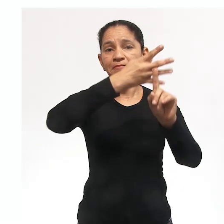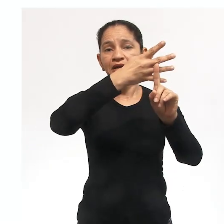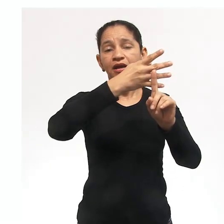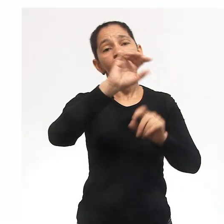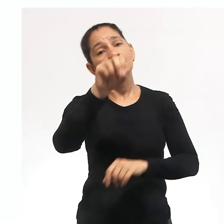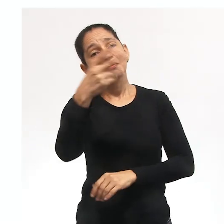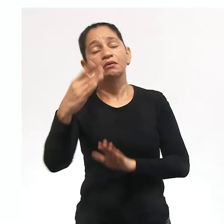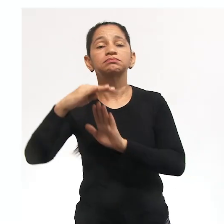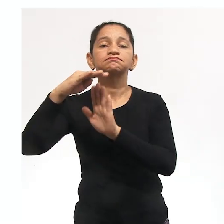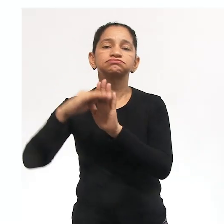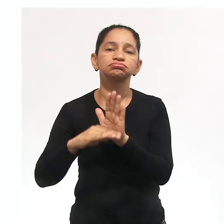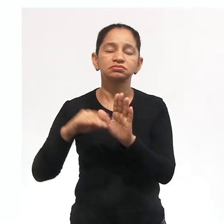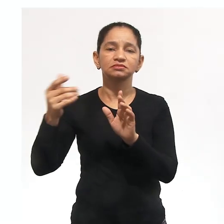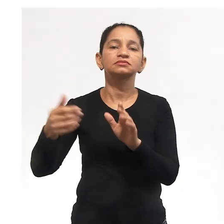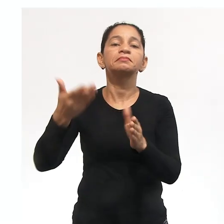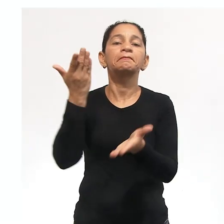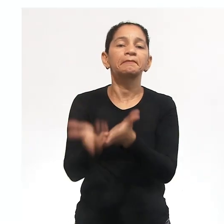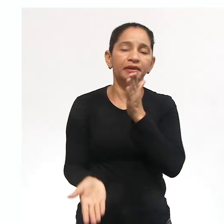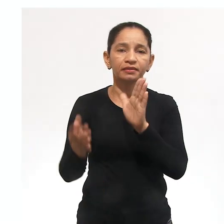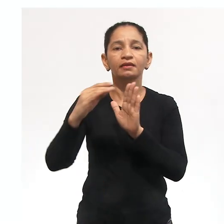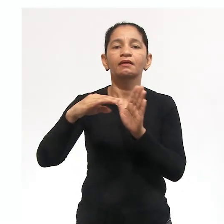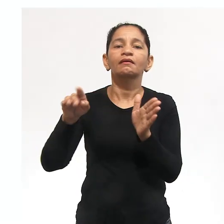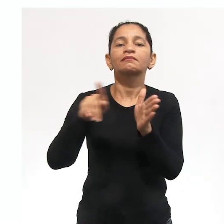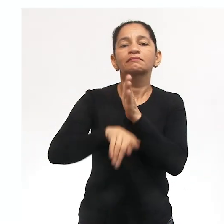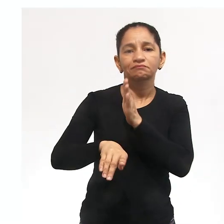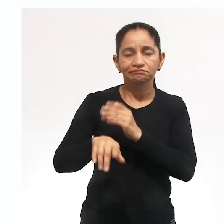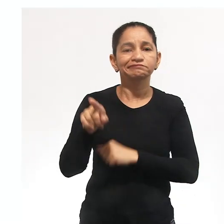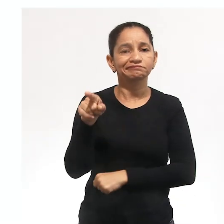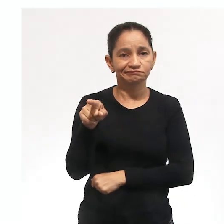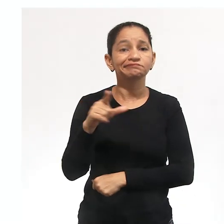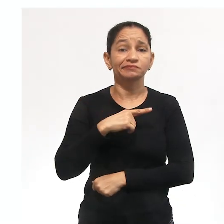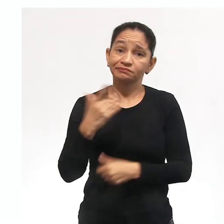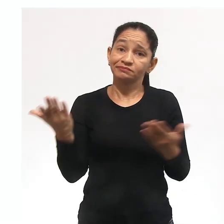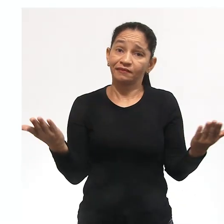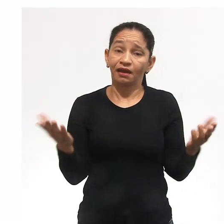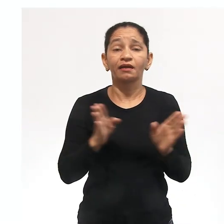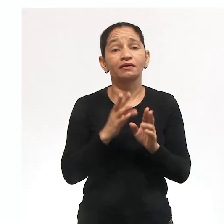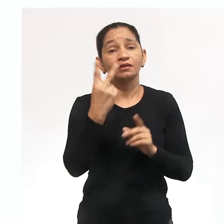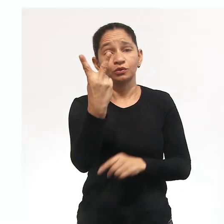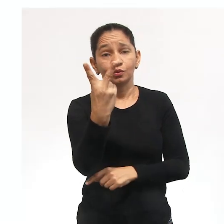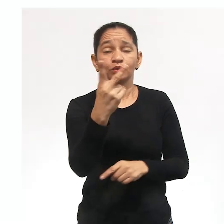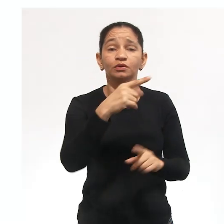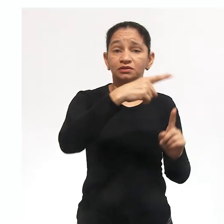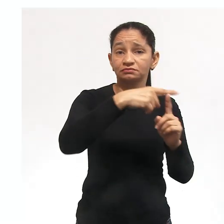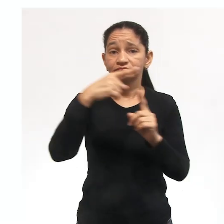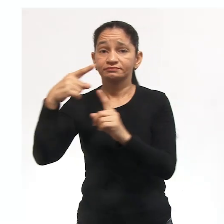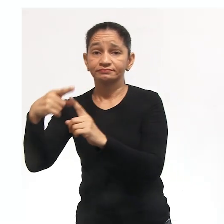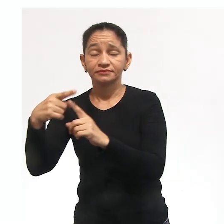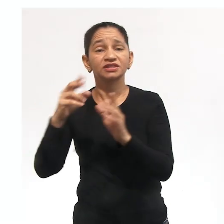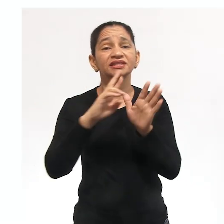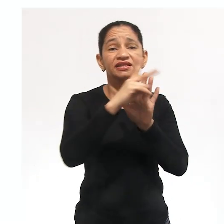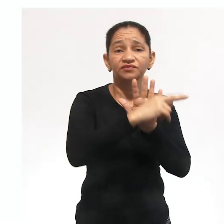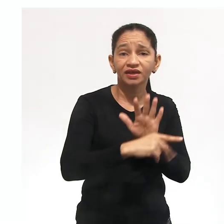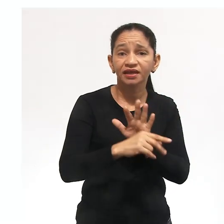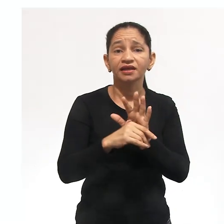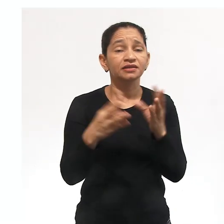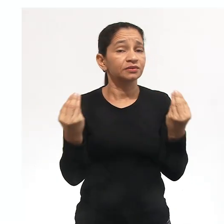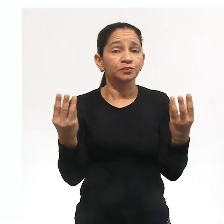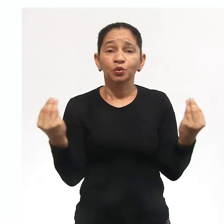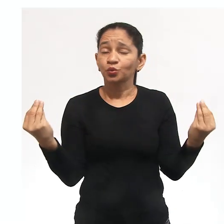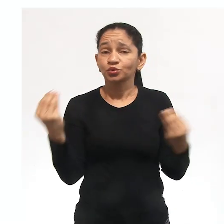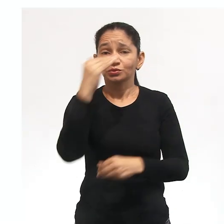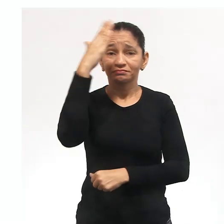ou financiamentos diferenciados conforme a região. Pensa aí, né? Temos diversas regiões do país, de